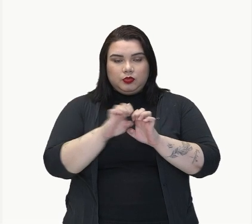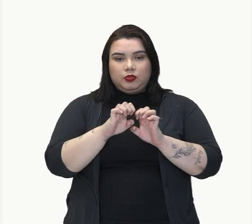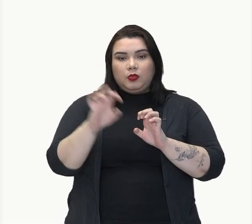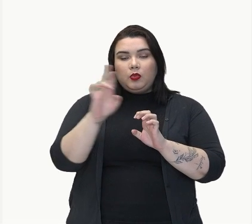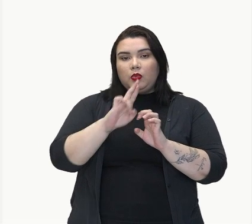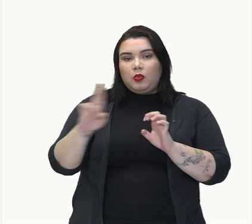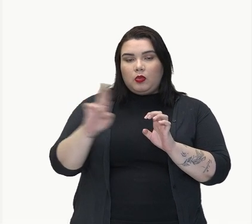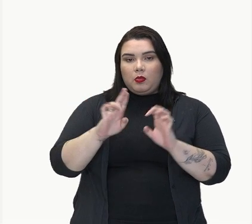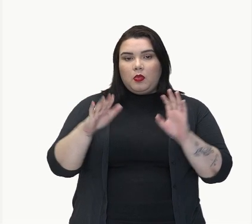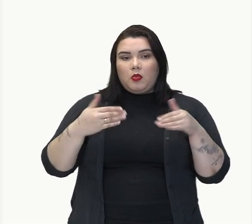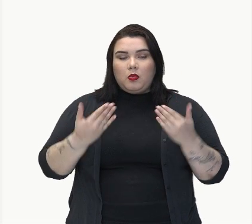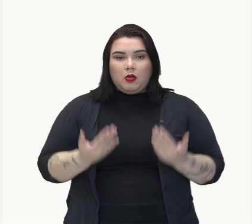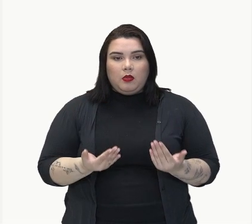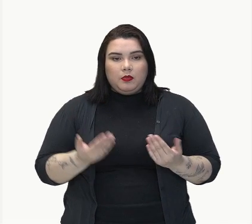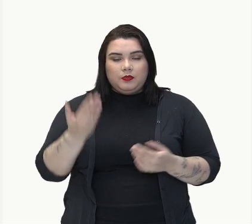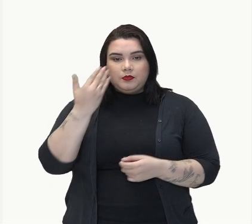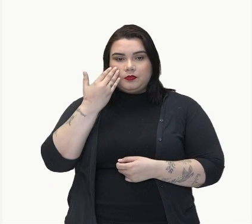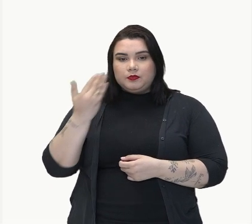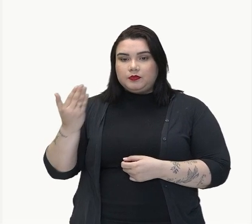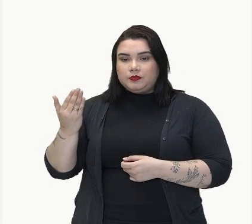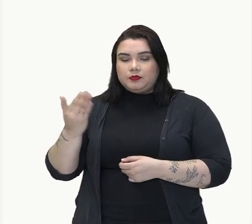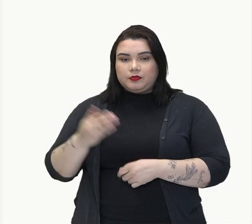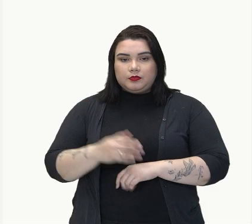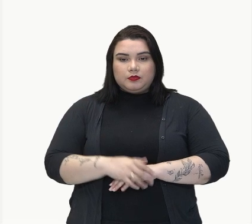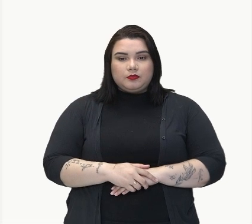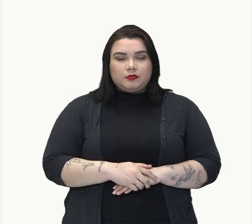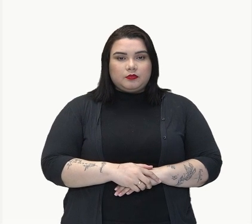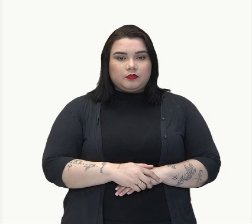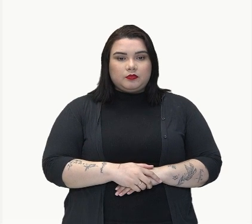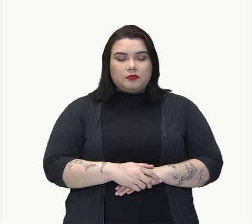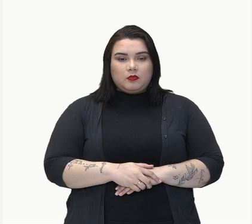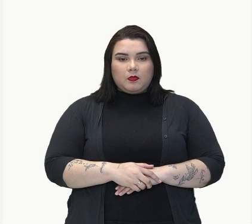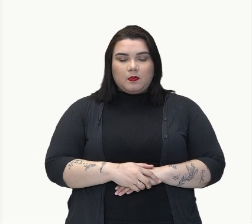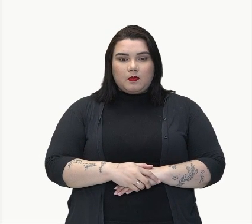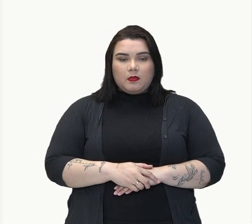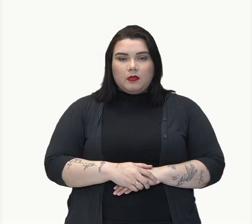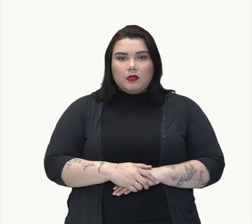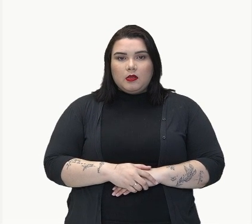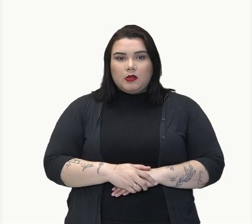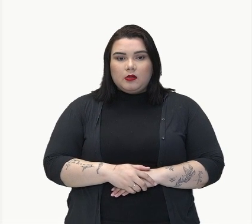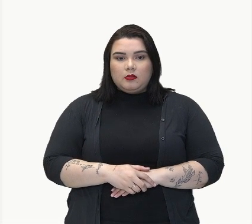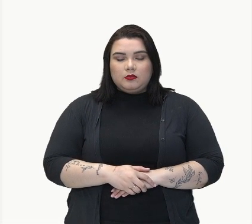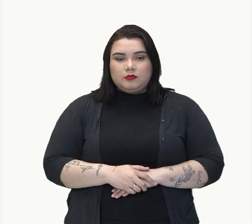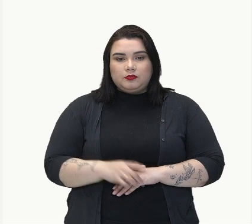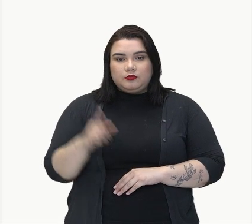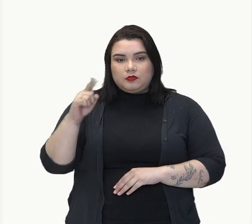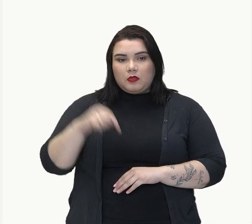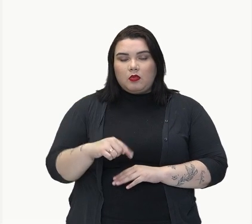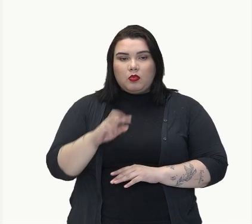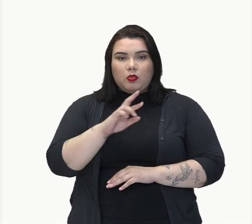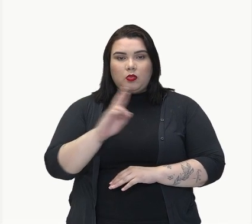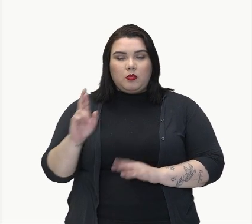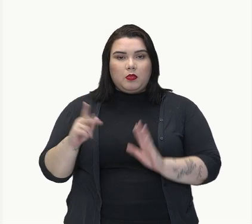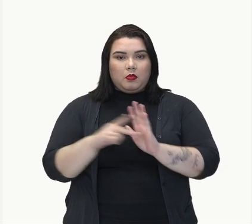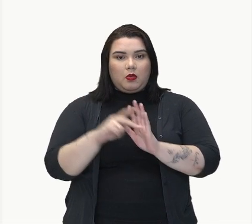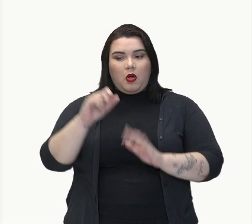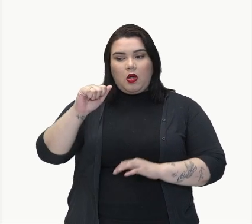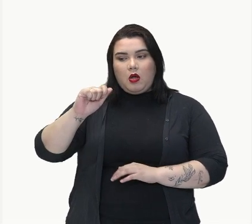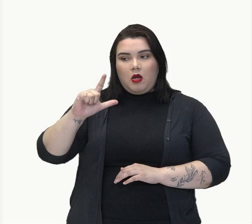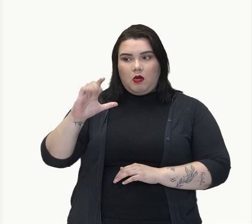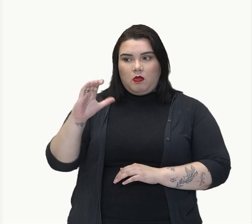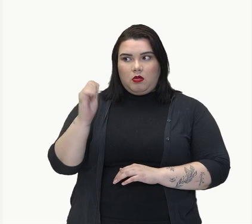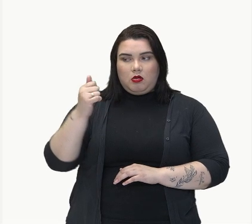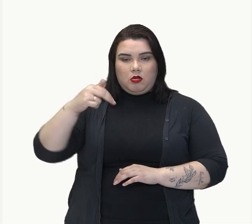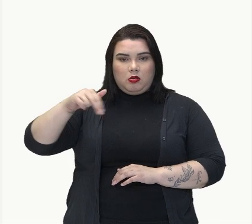você nomeie esse composto orgânico aqui. É um alcano, né? Isso aqui é um